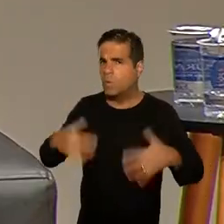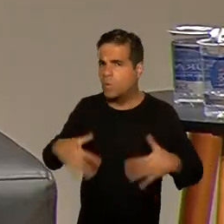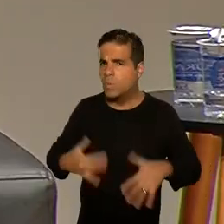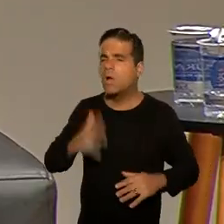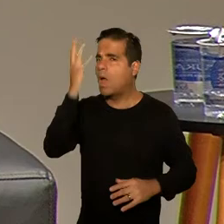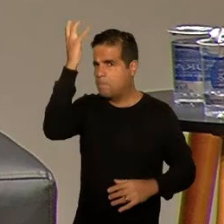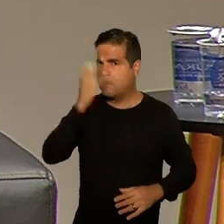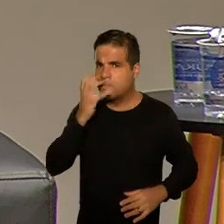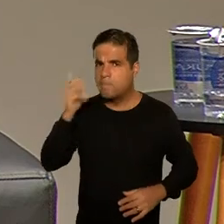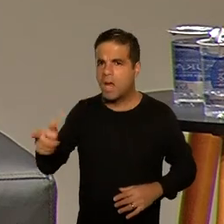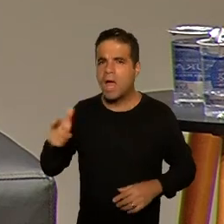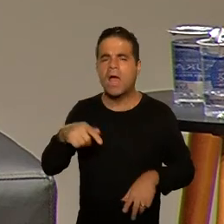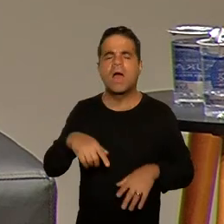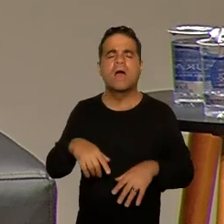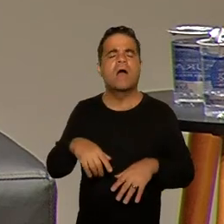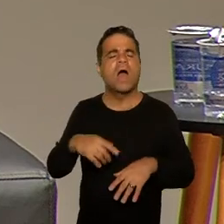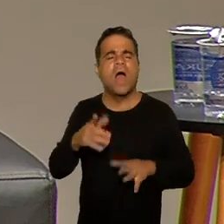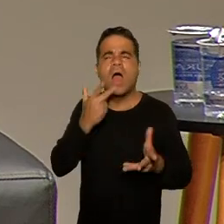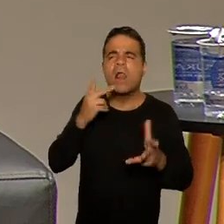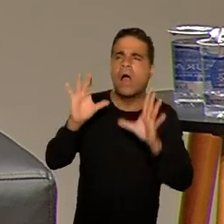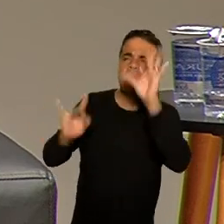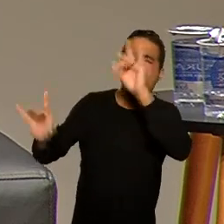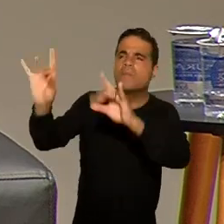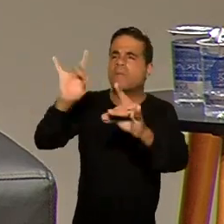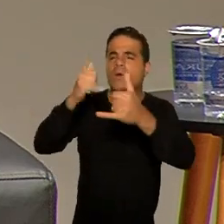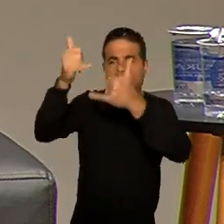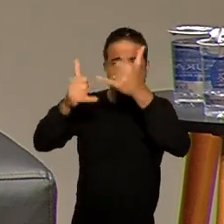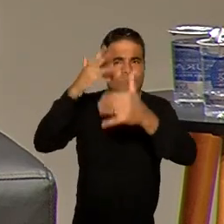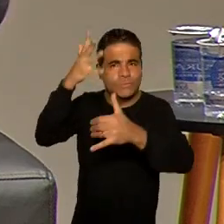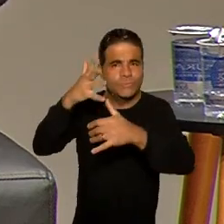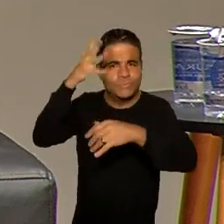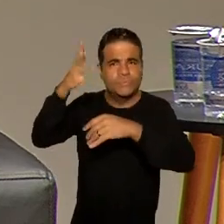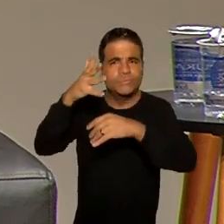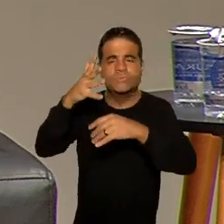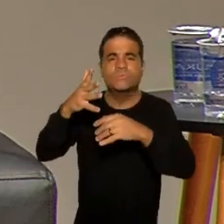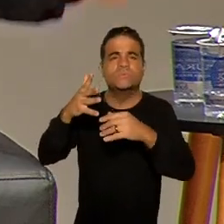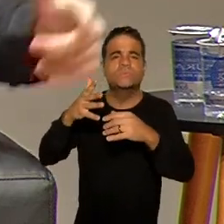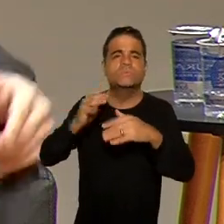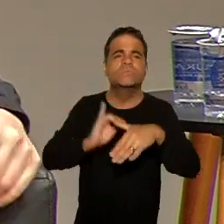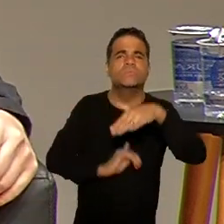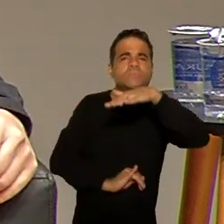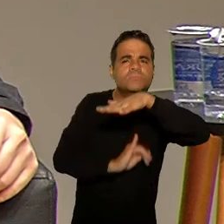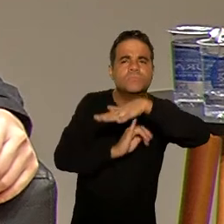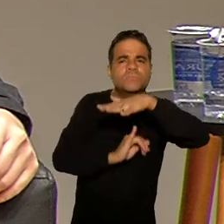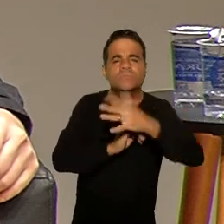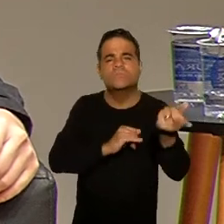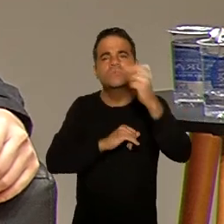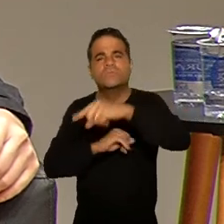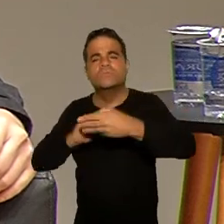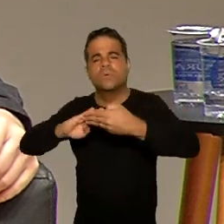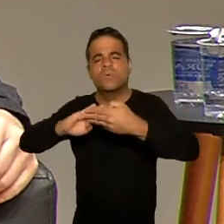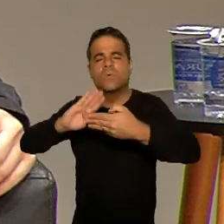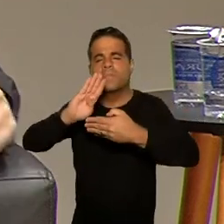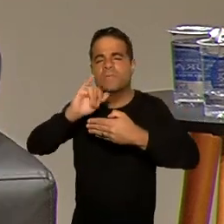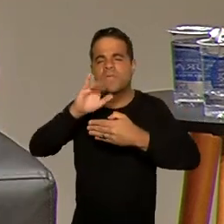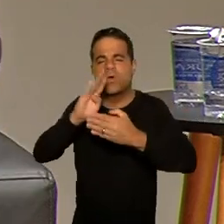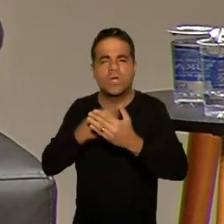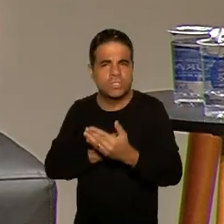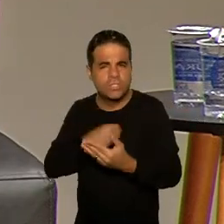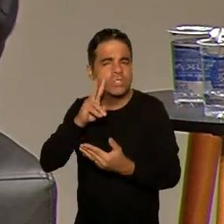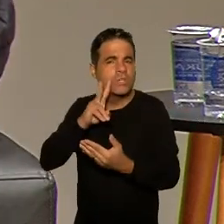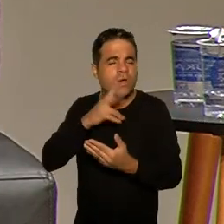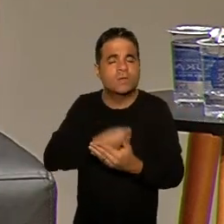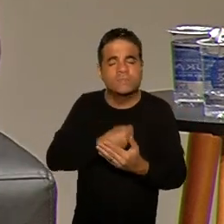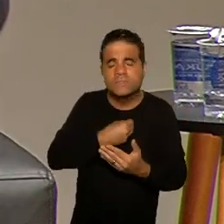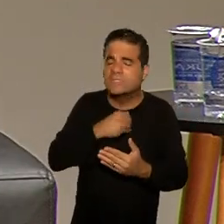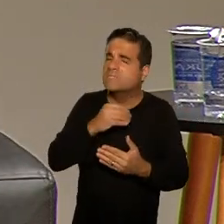brava e ela fez uma bicolagem do discurso curatorial com discurso institucional com a biografia de determinado artista